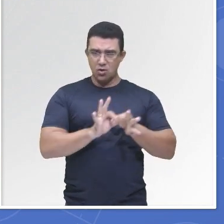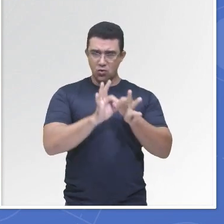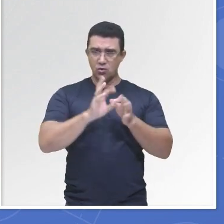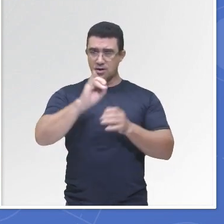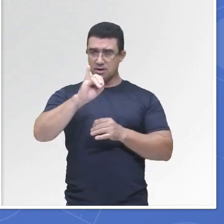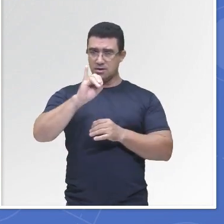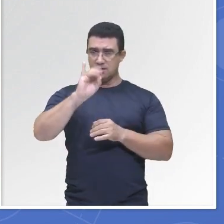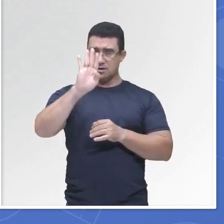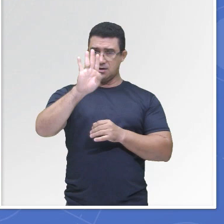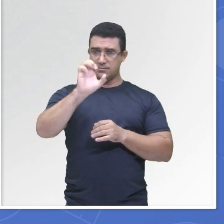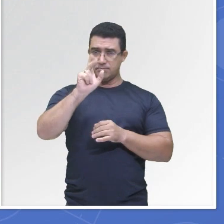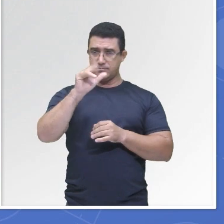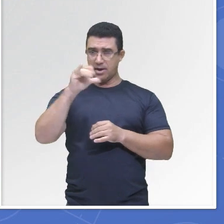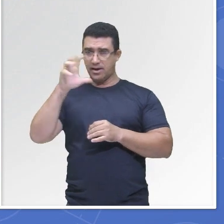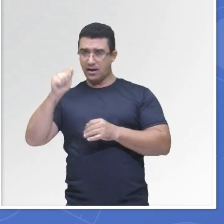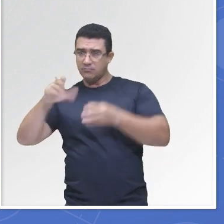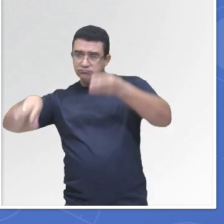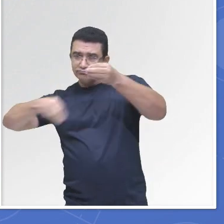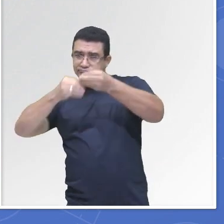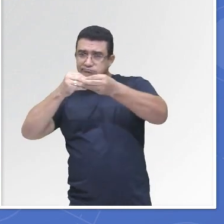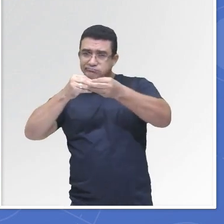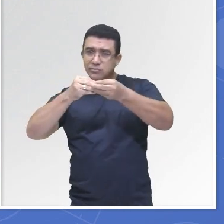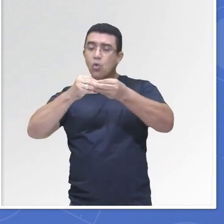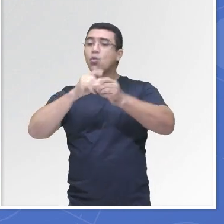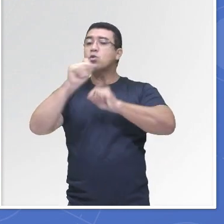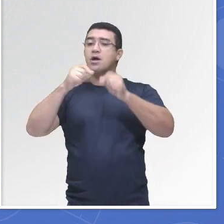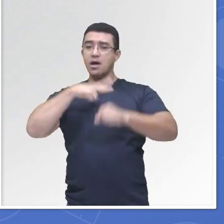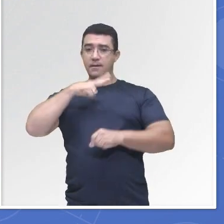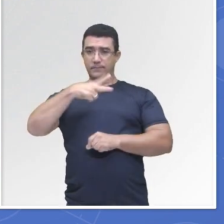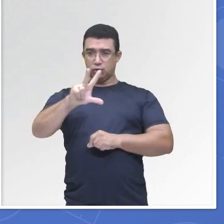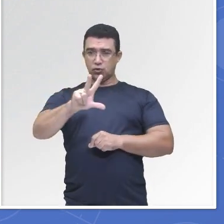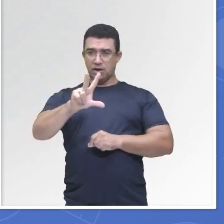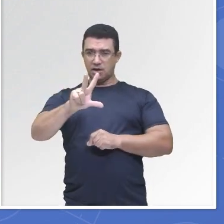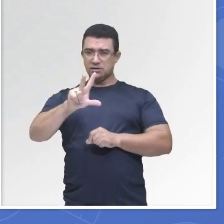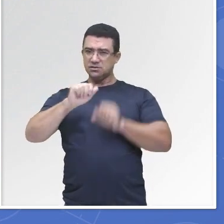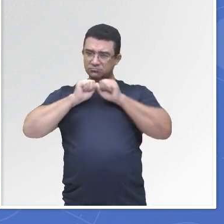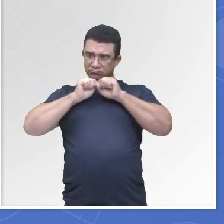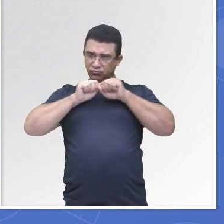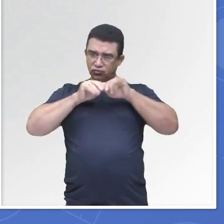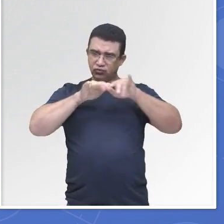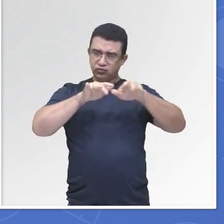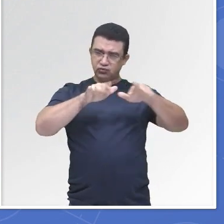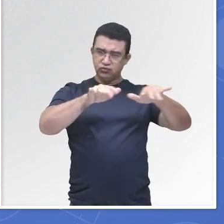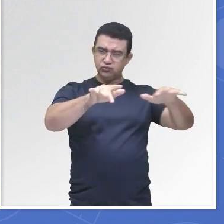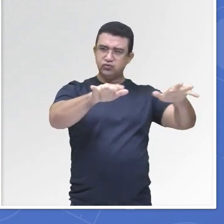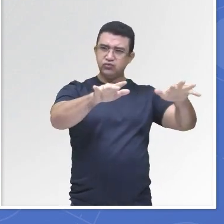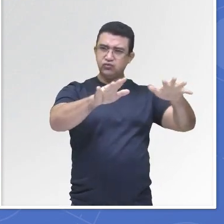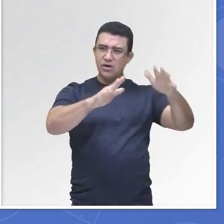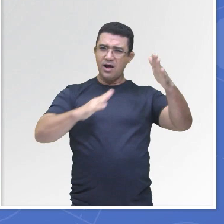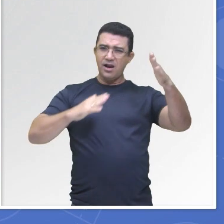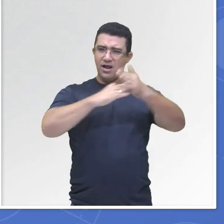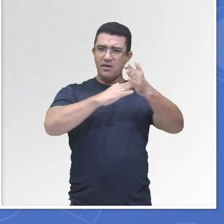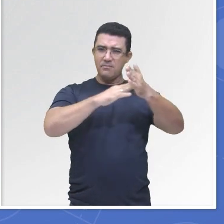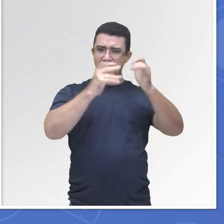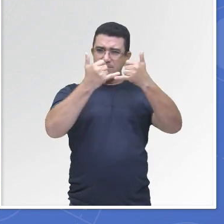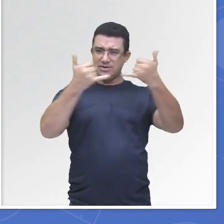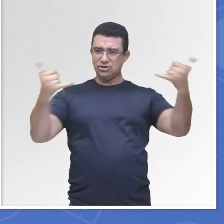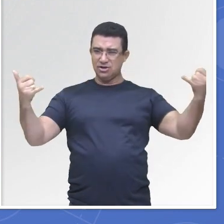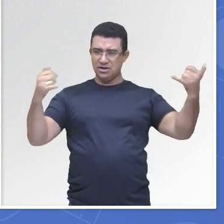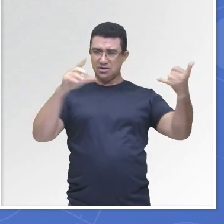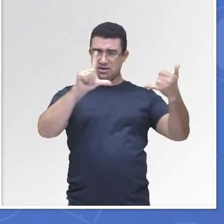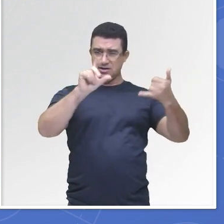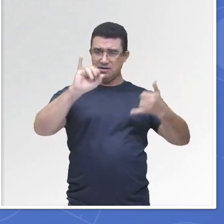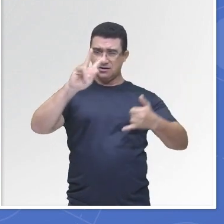vai colaborar para que os portugueses avancem para além dessa linha, certinho? Então vamos continuar